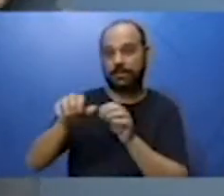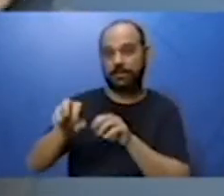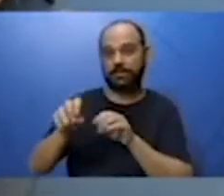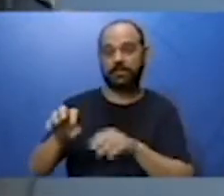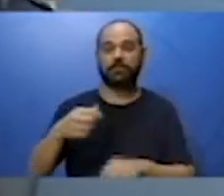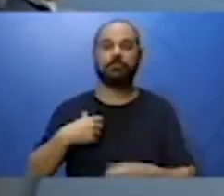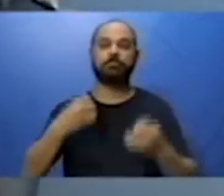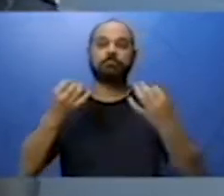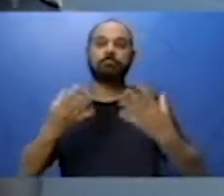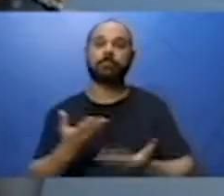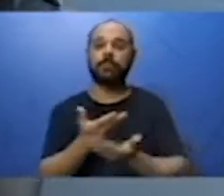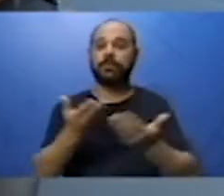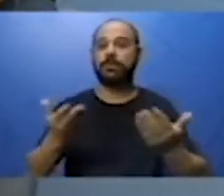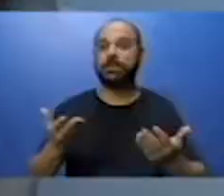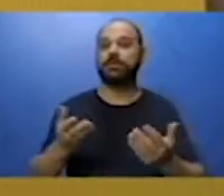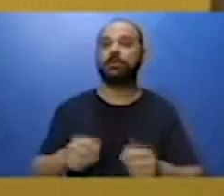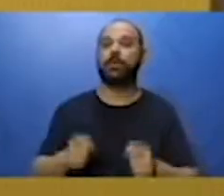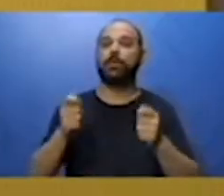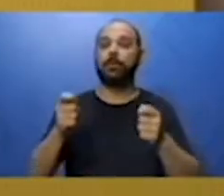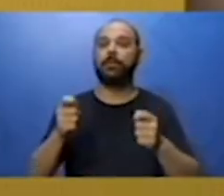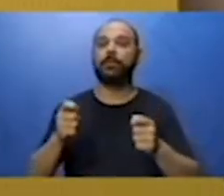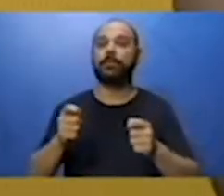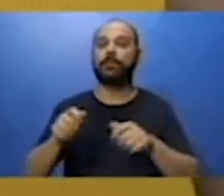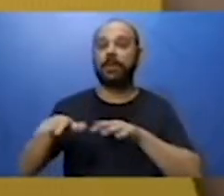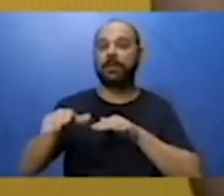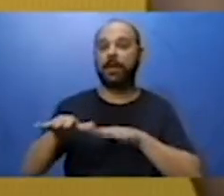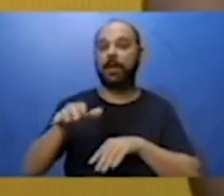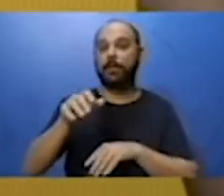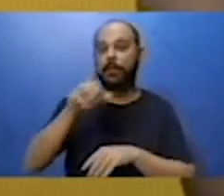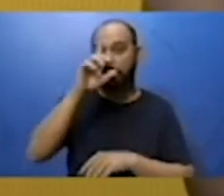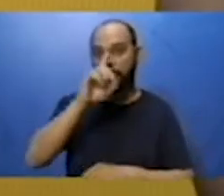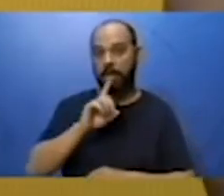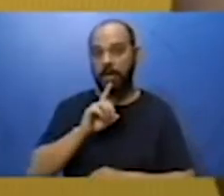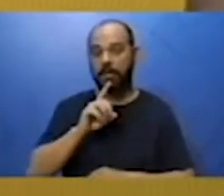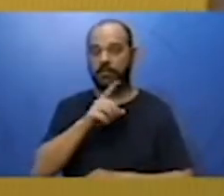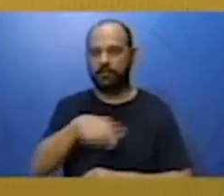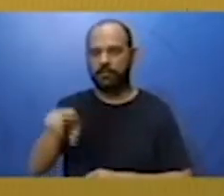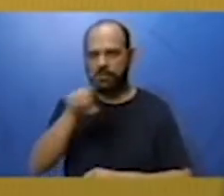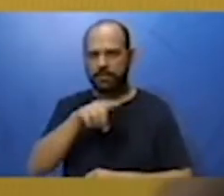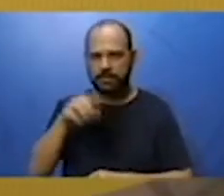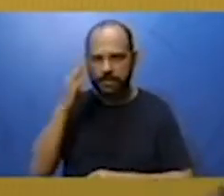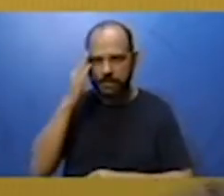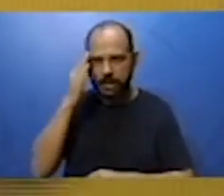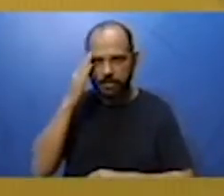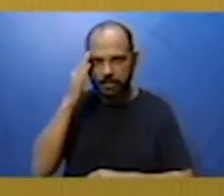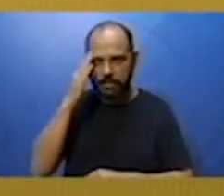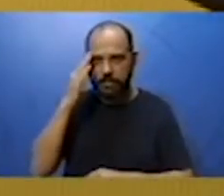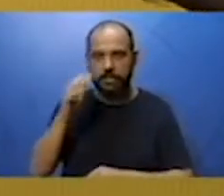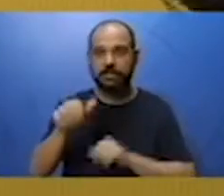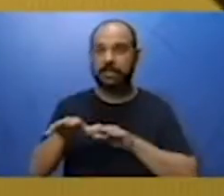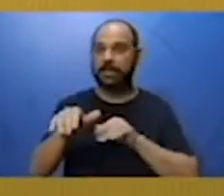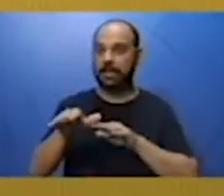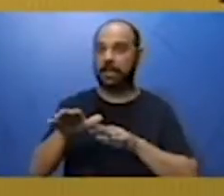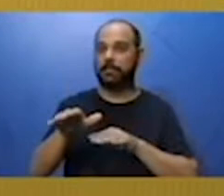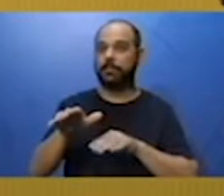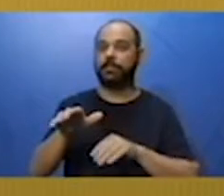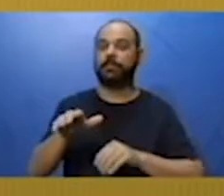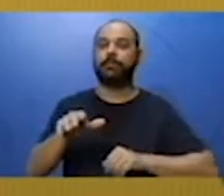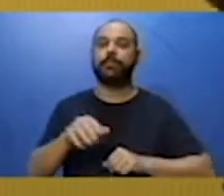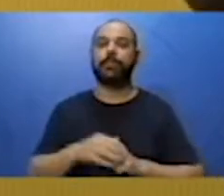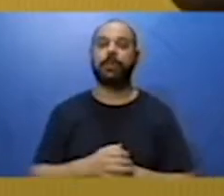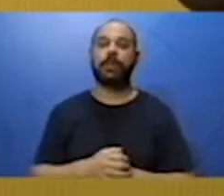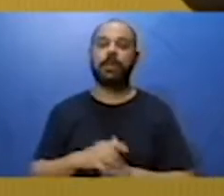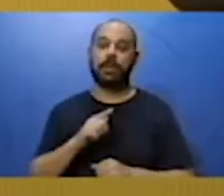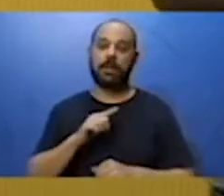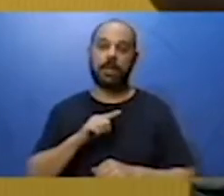com vocês sobre a campanha do Setembro Amarelo. Não sei se todo mundo já viu, mas setembro tornou-se aí